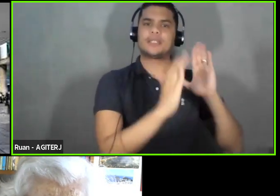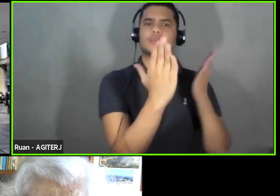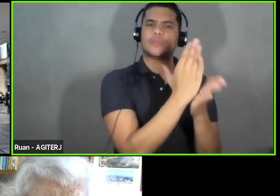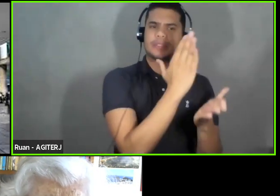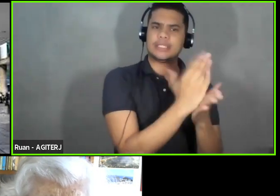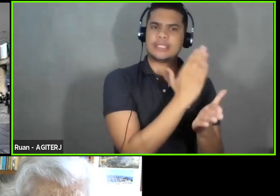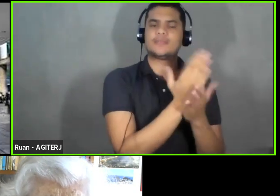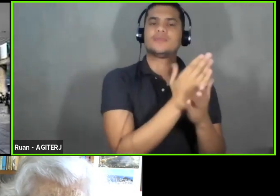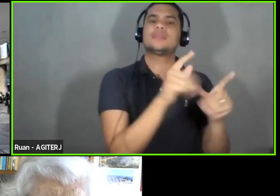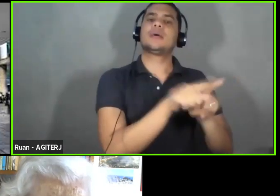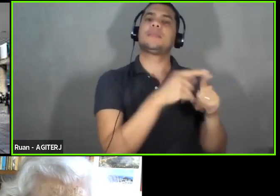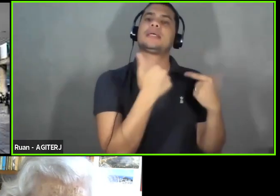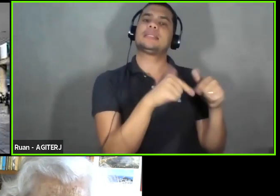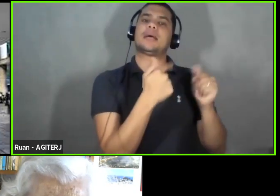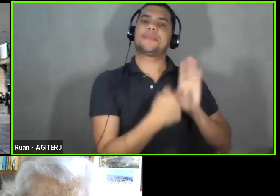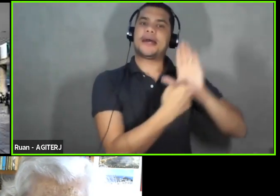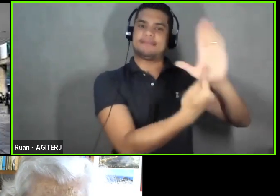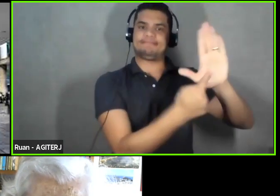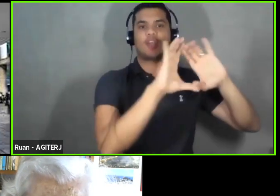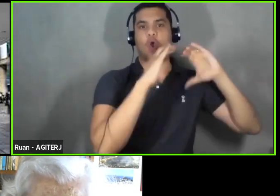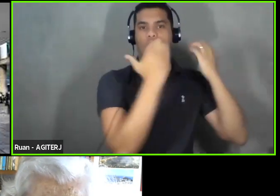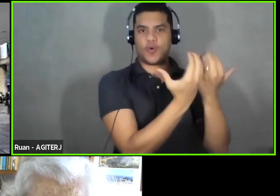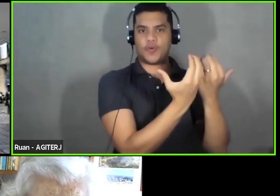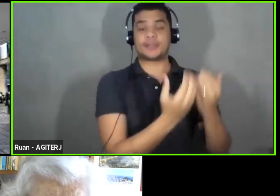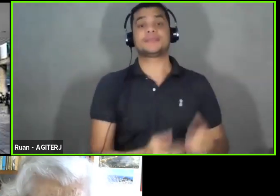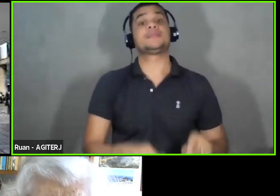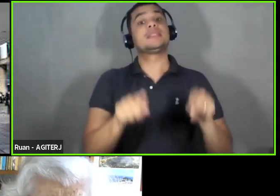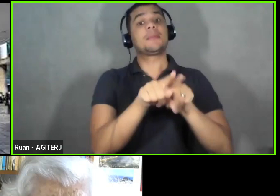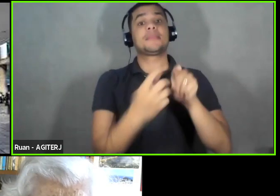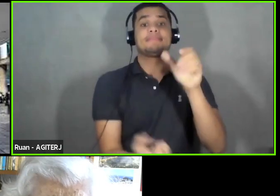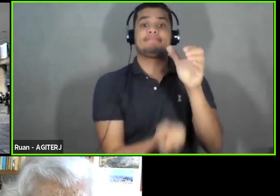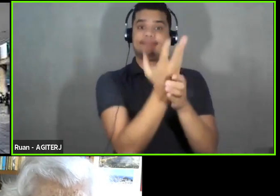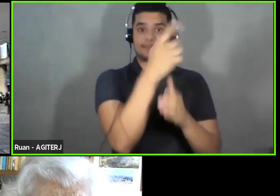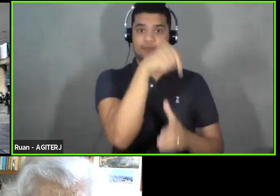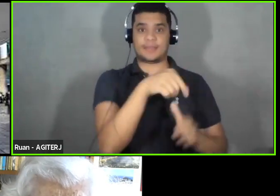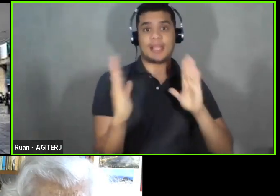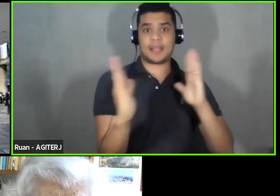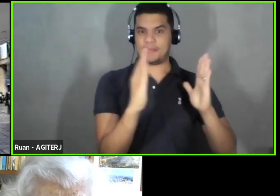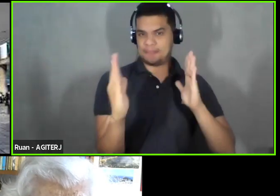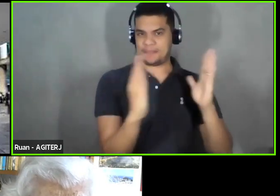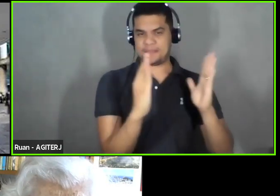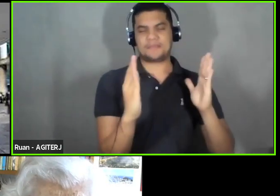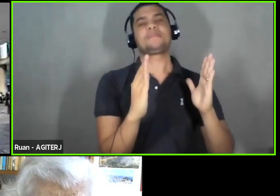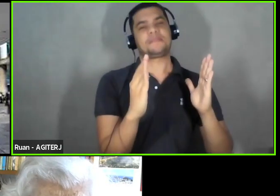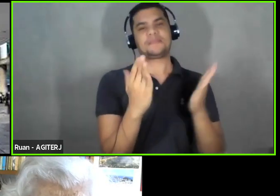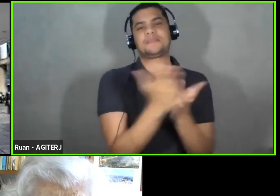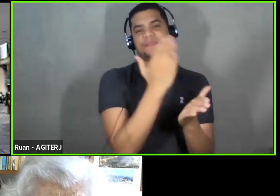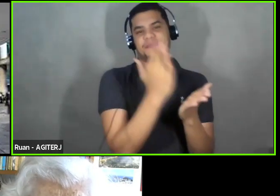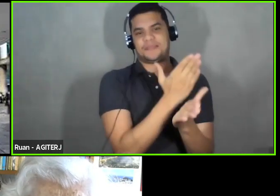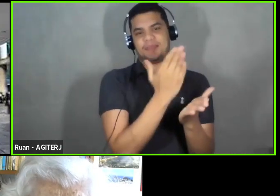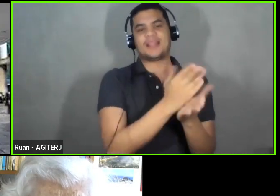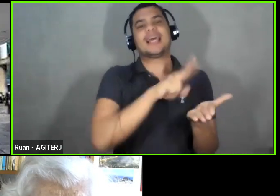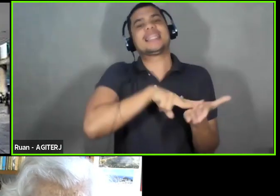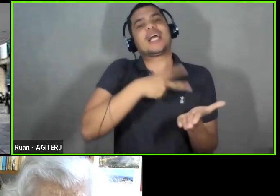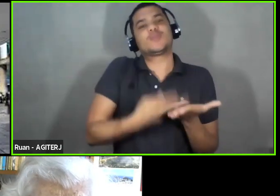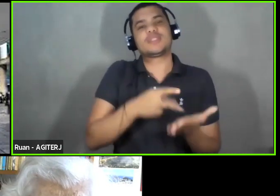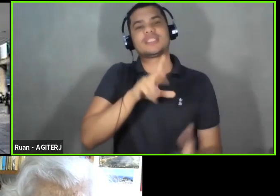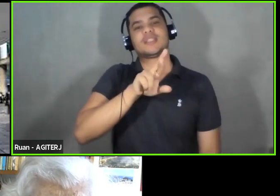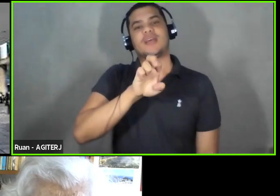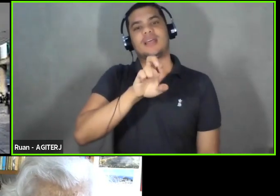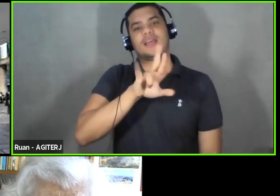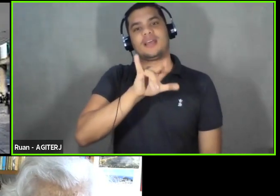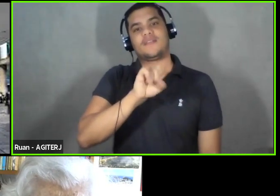trabalhos apresentados em congressos. Inclusive, a criação do nosso periódico online, Tradução em Revista, em 2004,